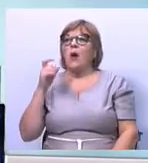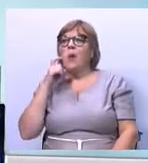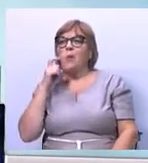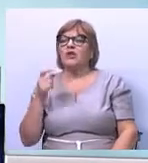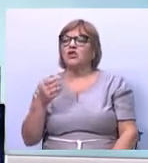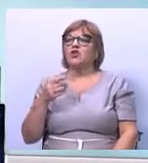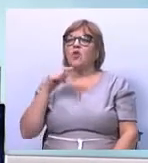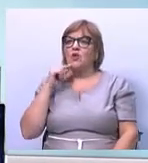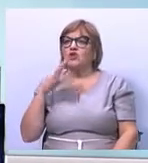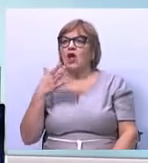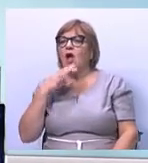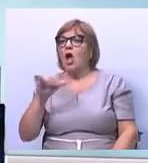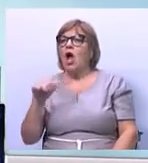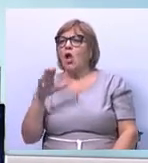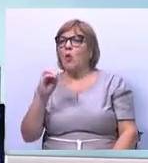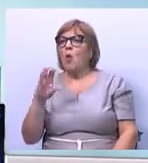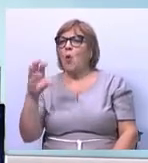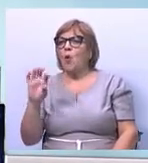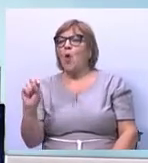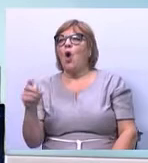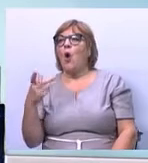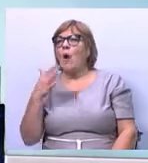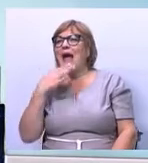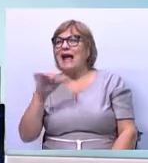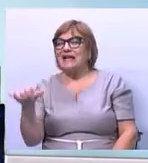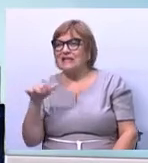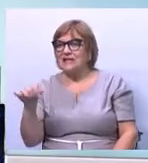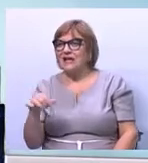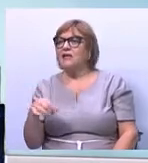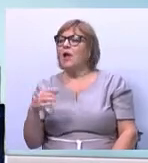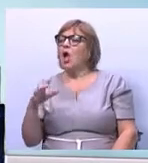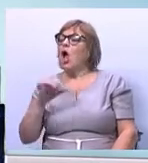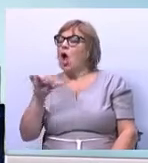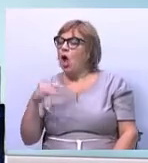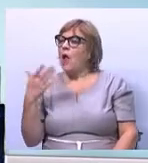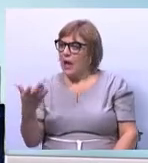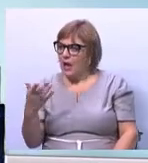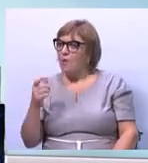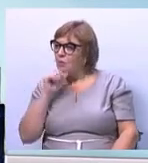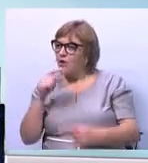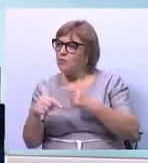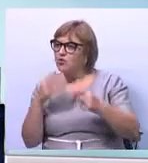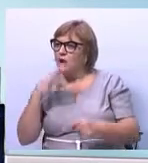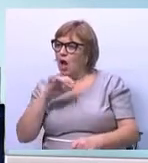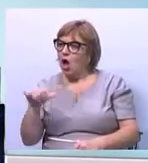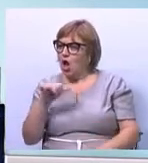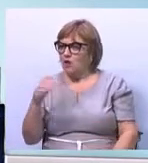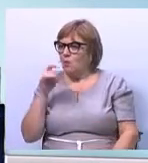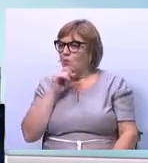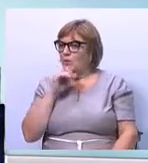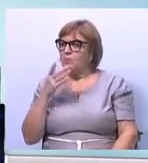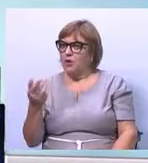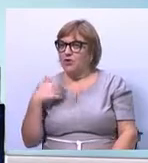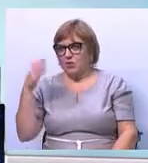mesmo de cozinha, que agora todos nós utilizamos, ou até mesmo o azeite, são óleos vegetais seguros para diluir os óleos essenciais. E